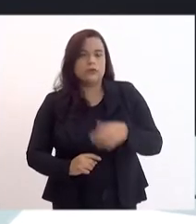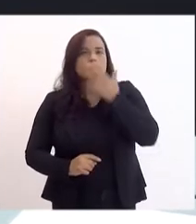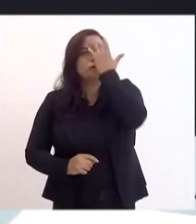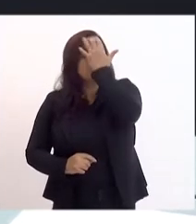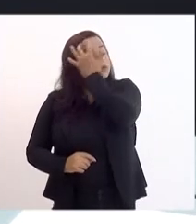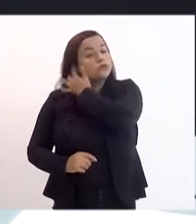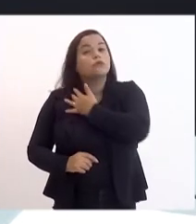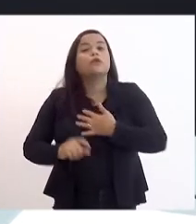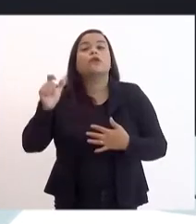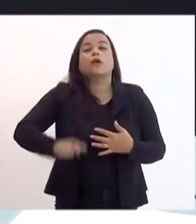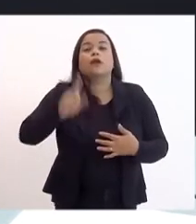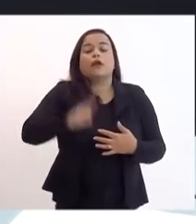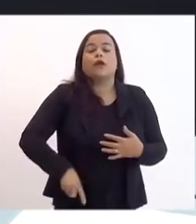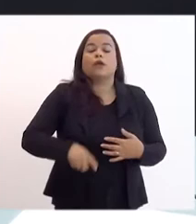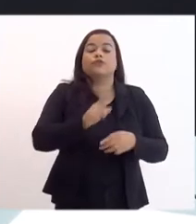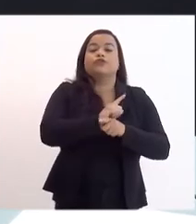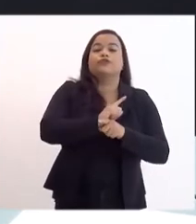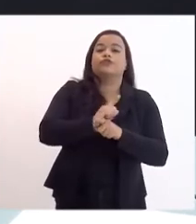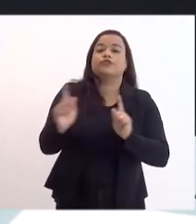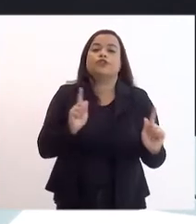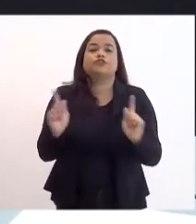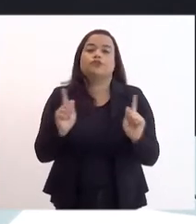é gestora